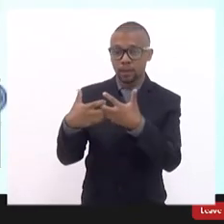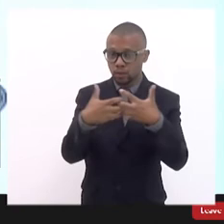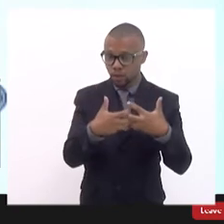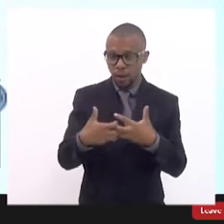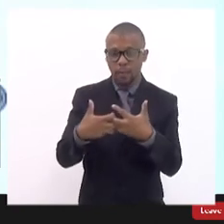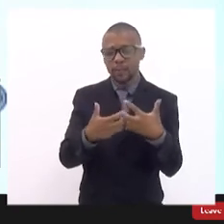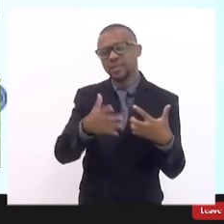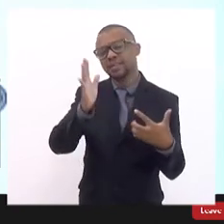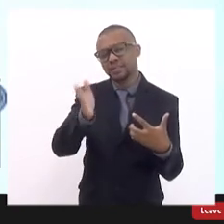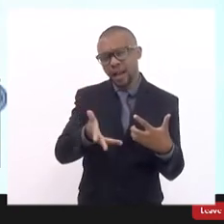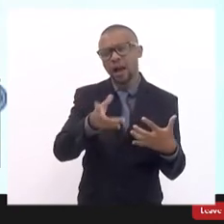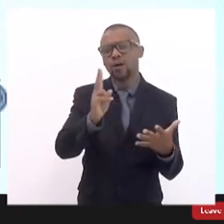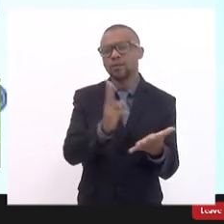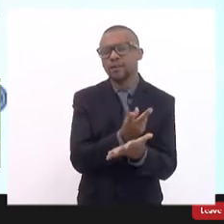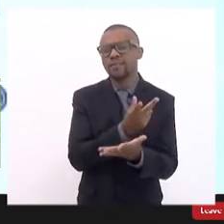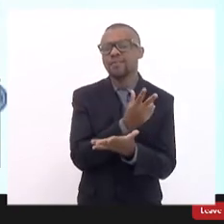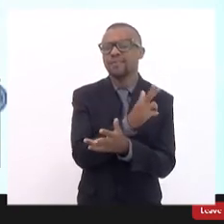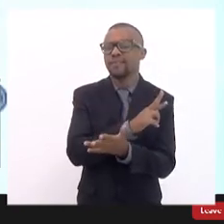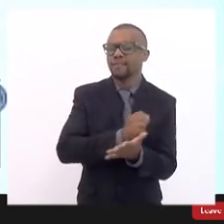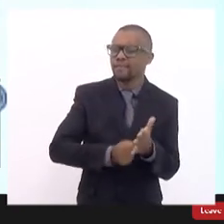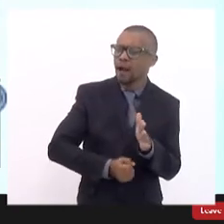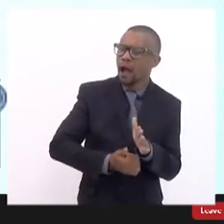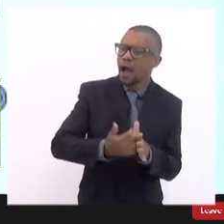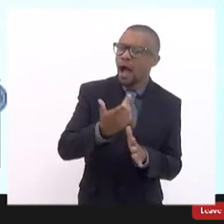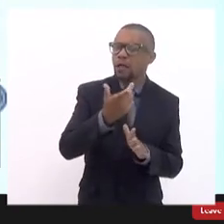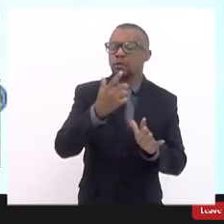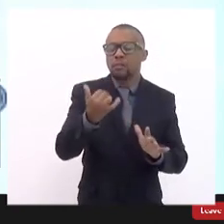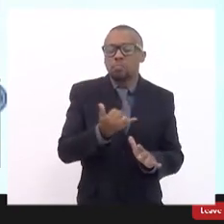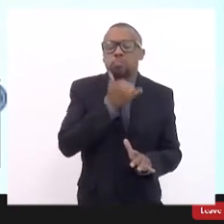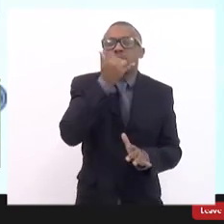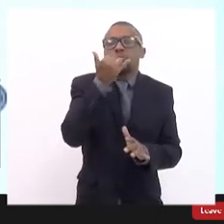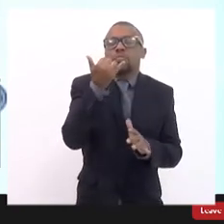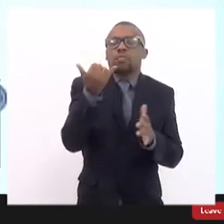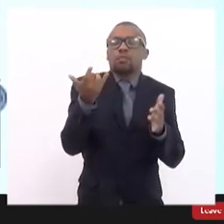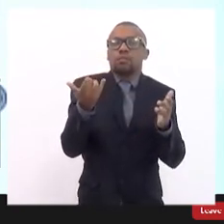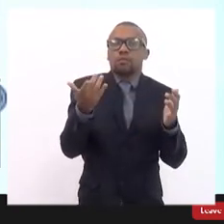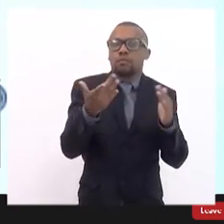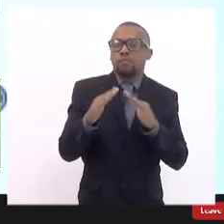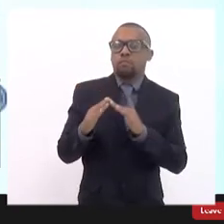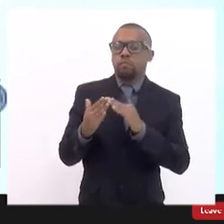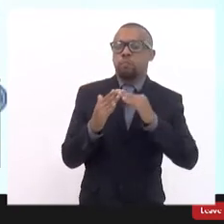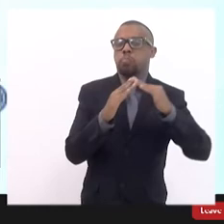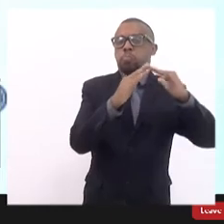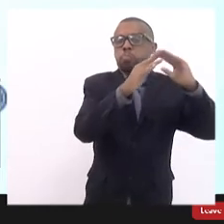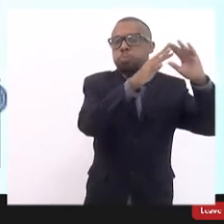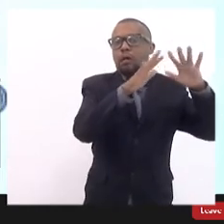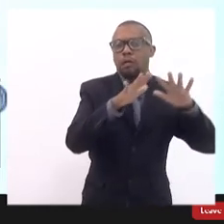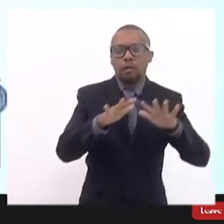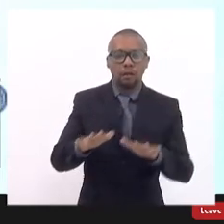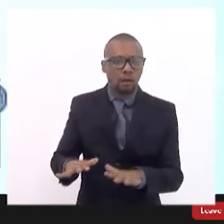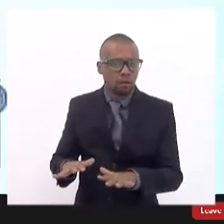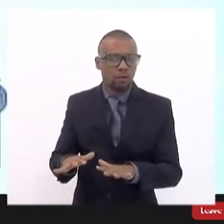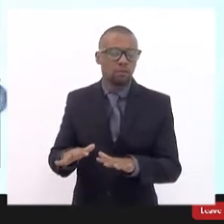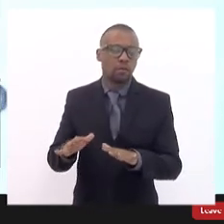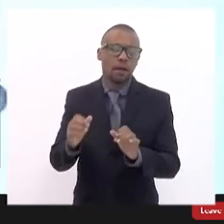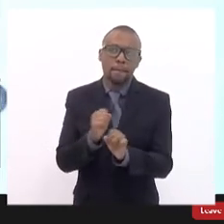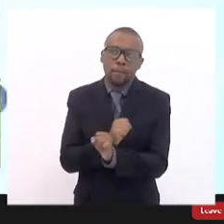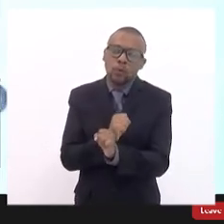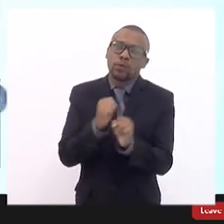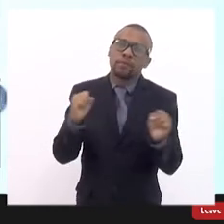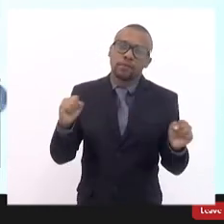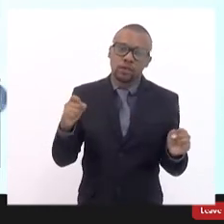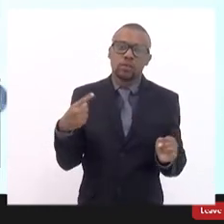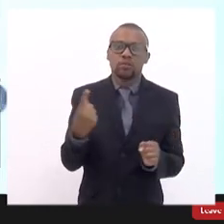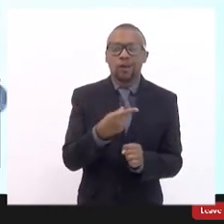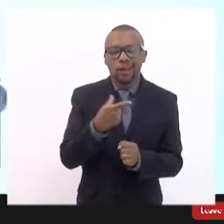diversos desastres, enfim, isso é recorrente, isso tem que acabar, não é mais possível que a gente perca mais de